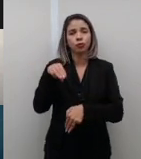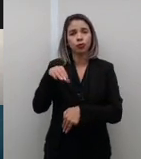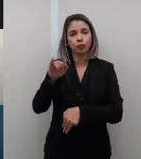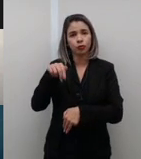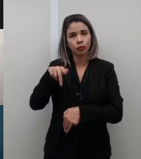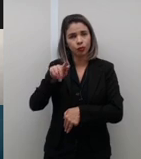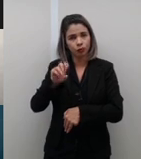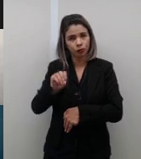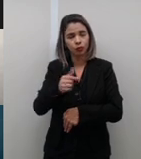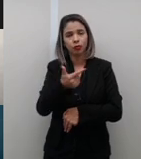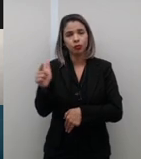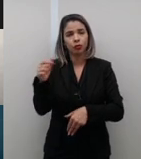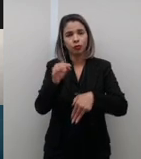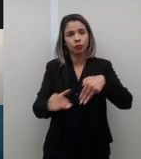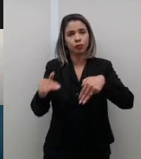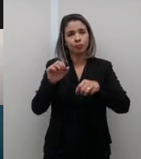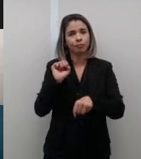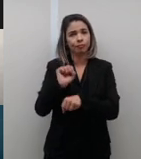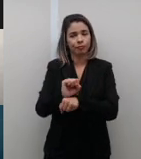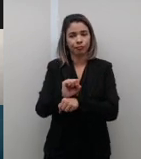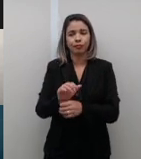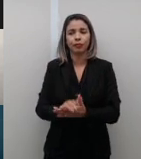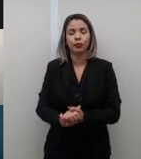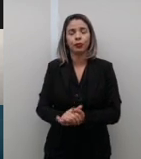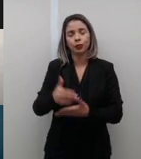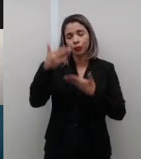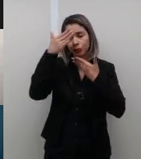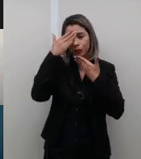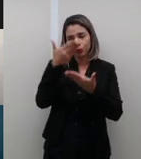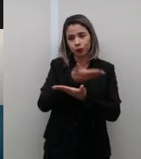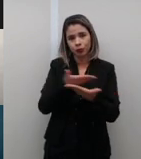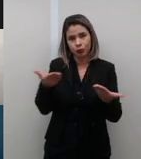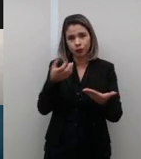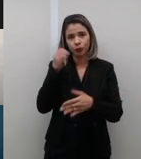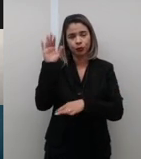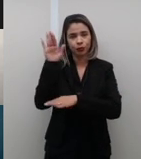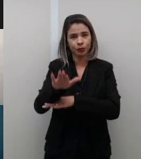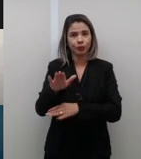Perfeito. Muito obrigado, excelência. Uma ótima tarde. Cumprimento, doutor. Boa tarde.